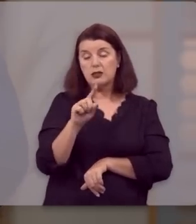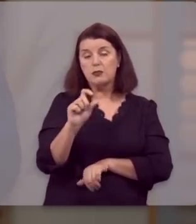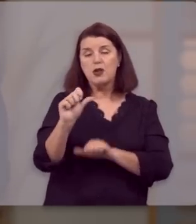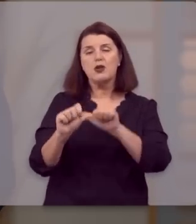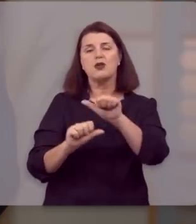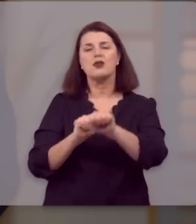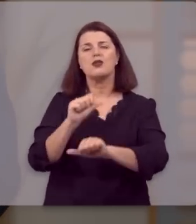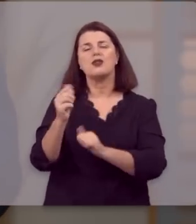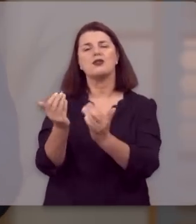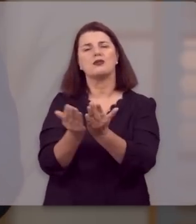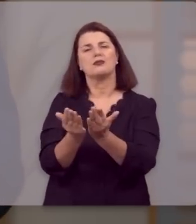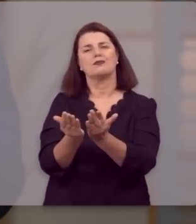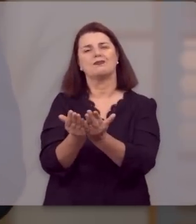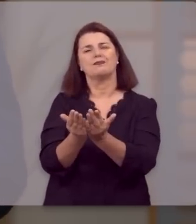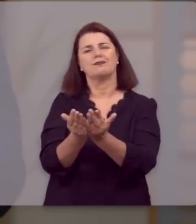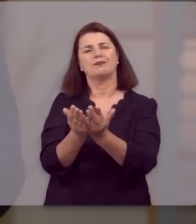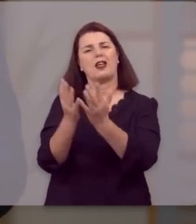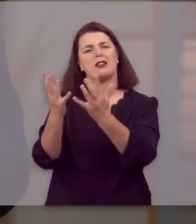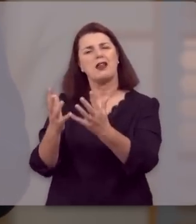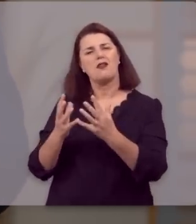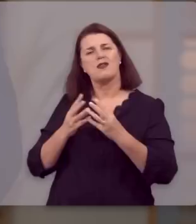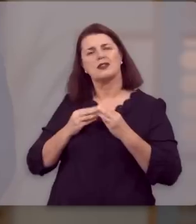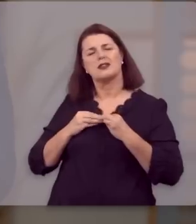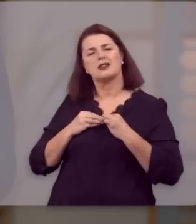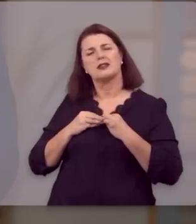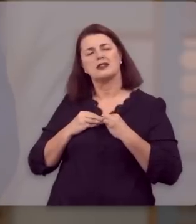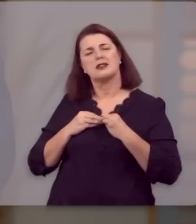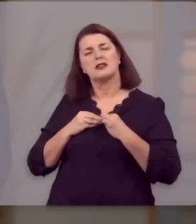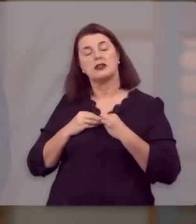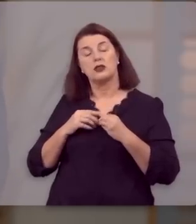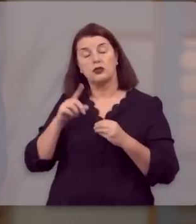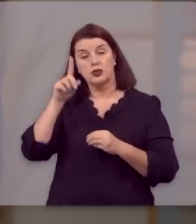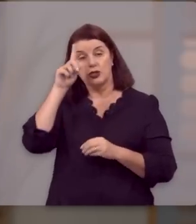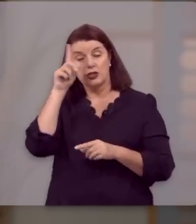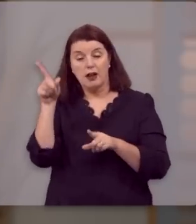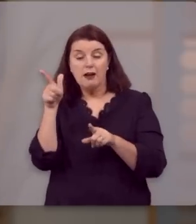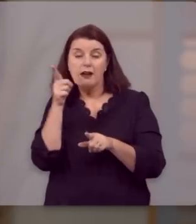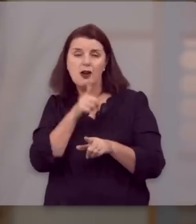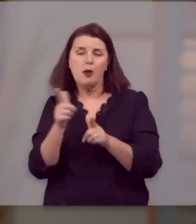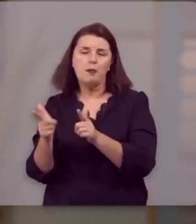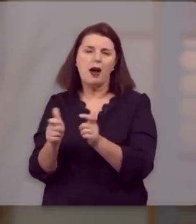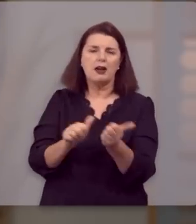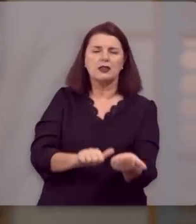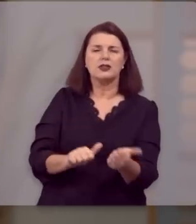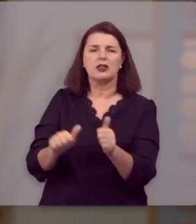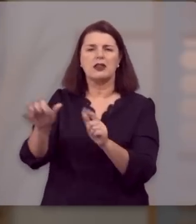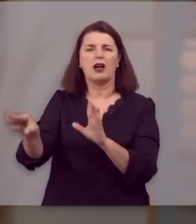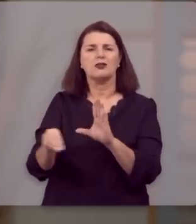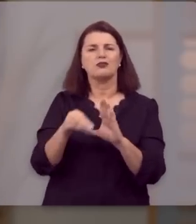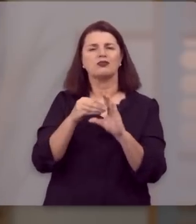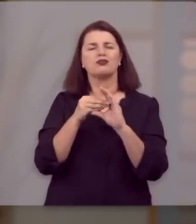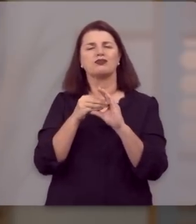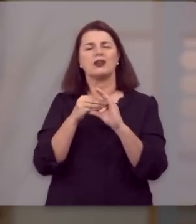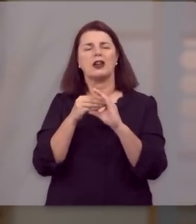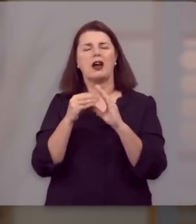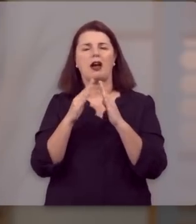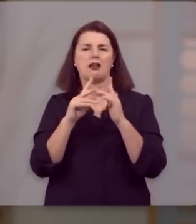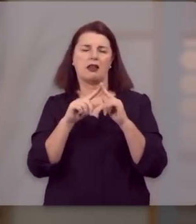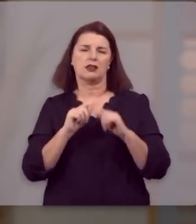3.000 conversões. E neste mesmo dia eles foram batizados e agregados à igreja de